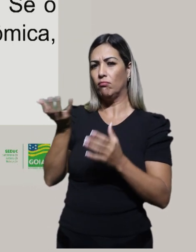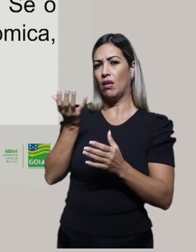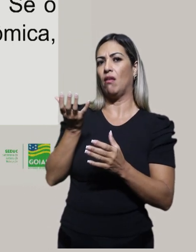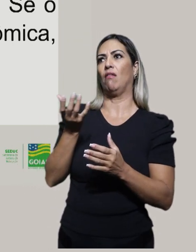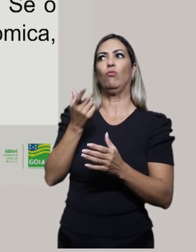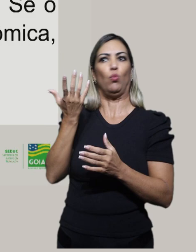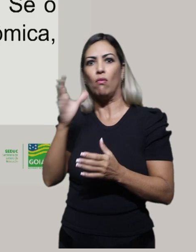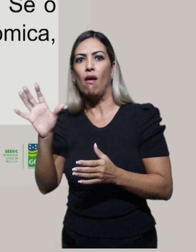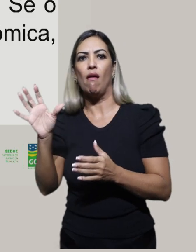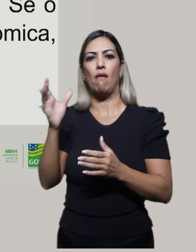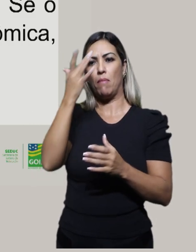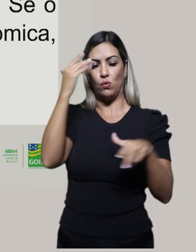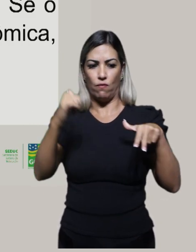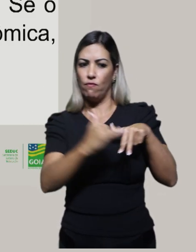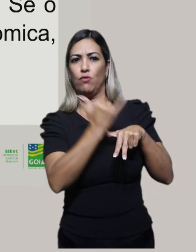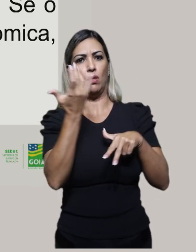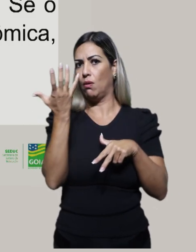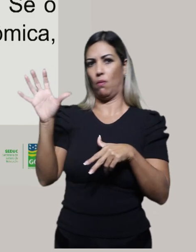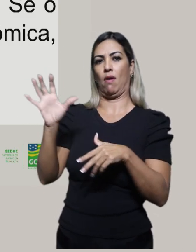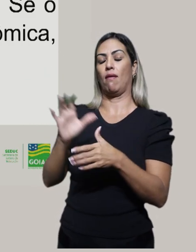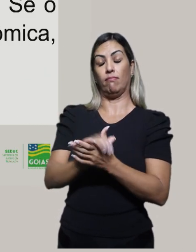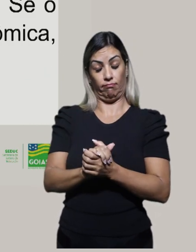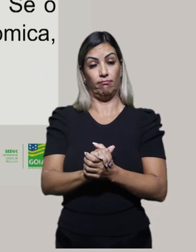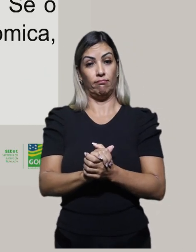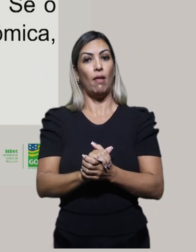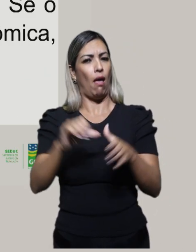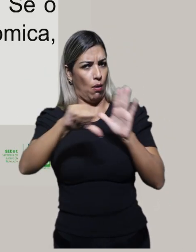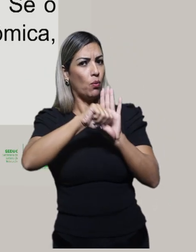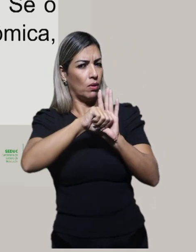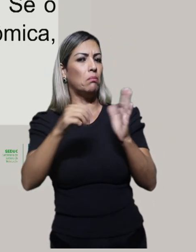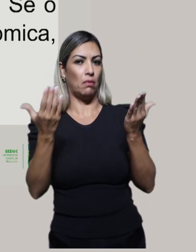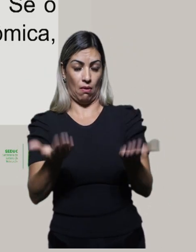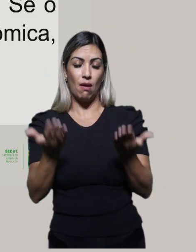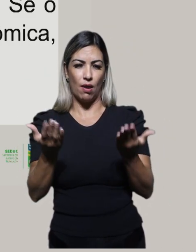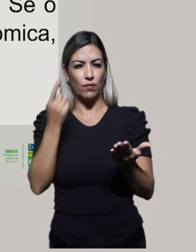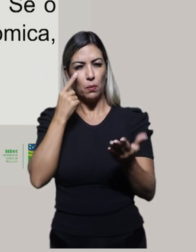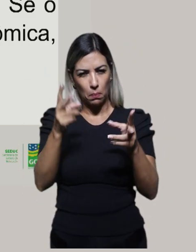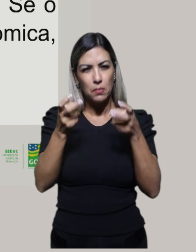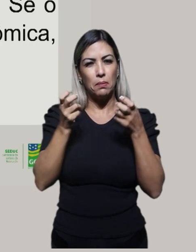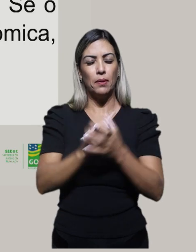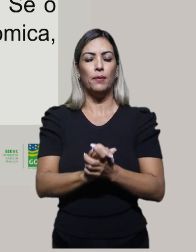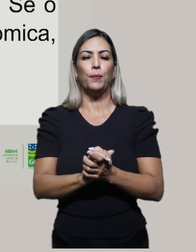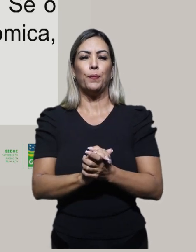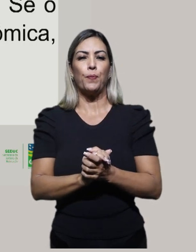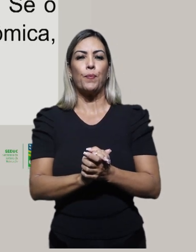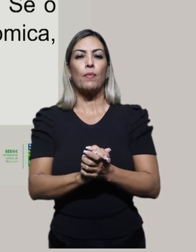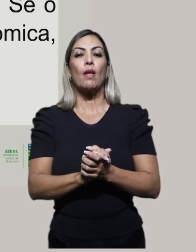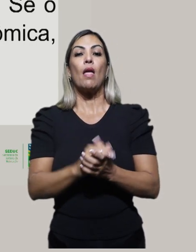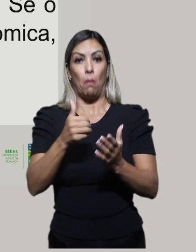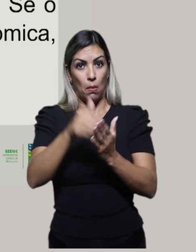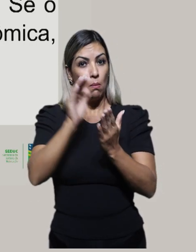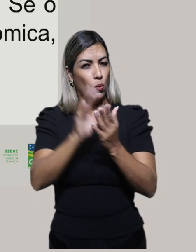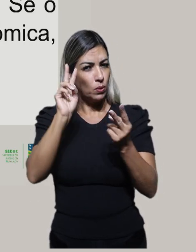manifestação de vontade da vítima. Esse aqui é um crime mais leve, vocês estão vendo aí, é uma pena de